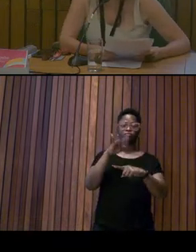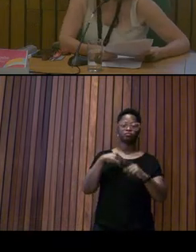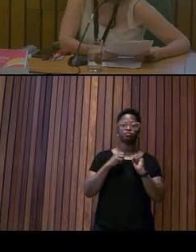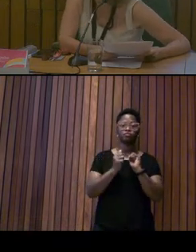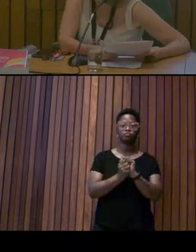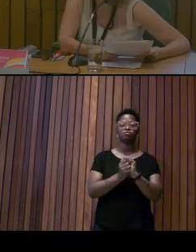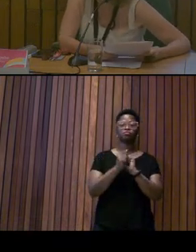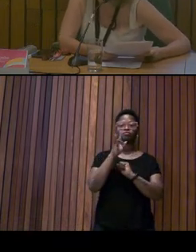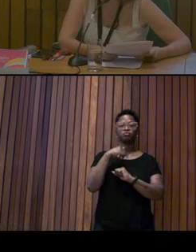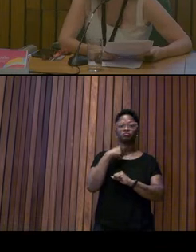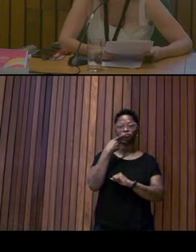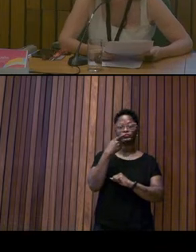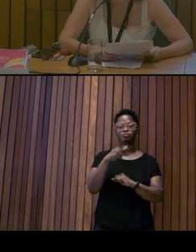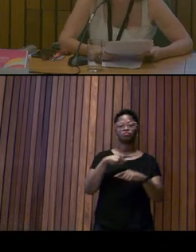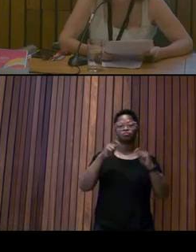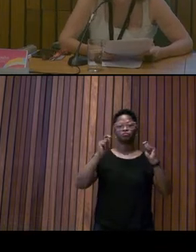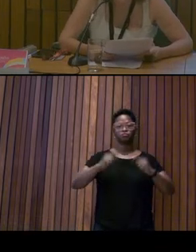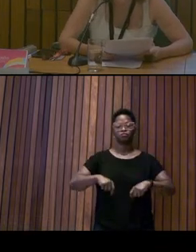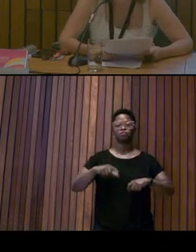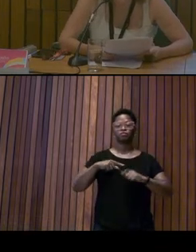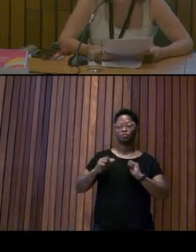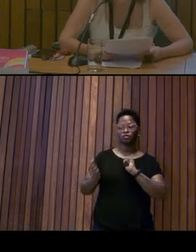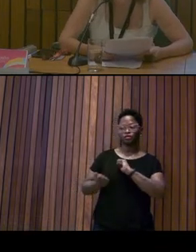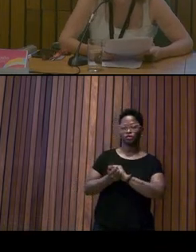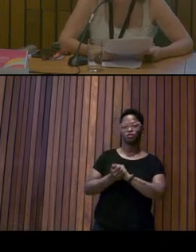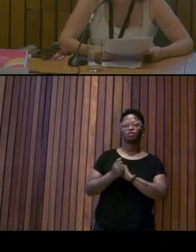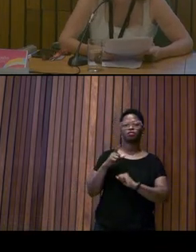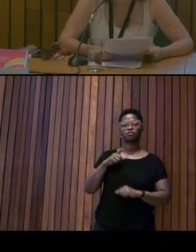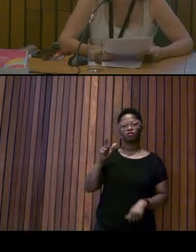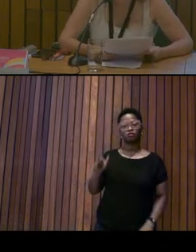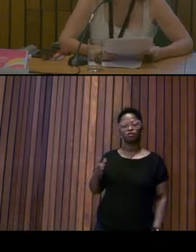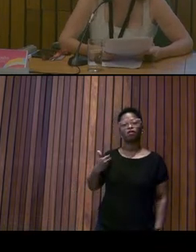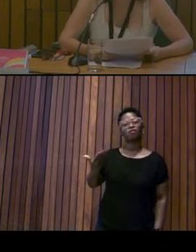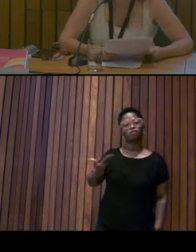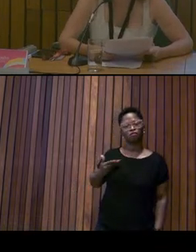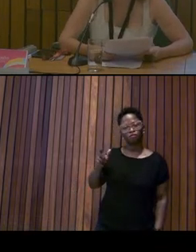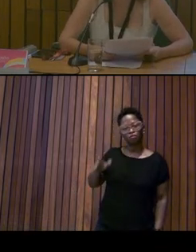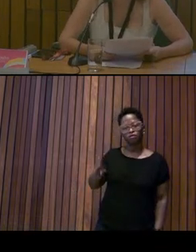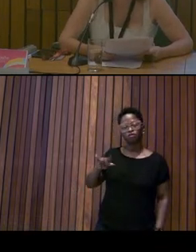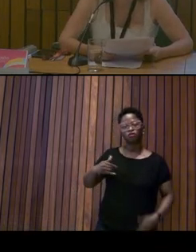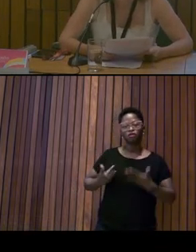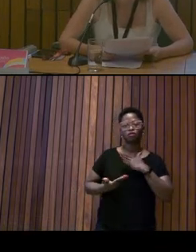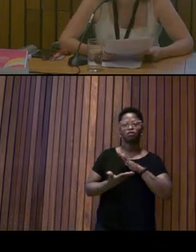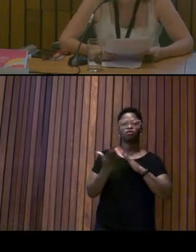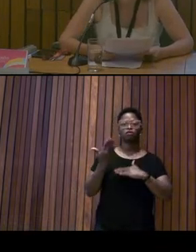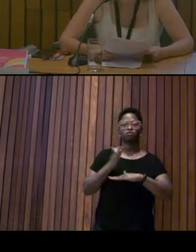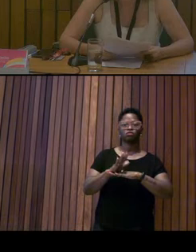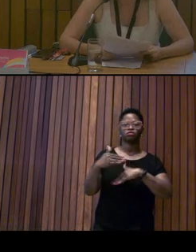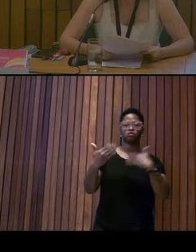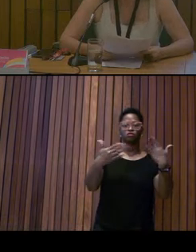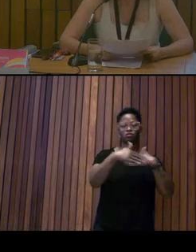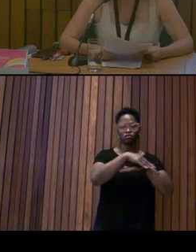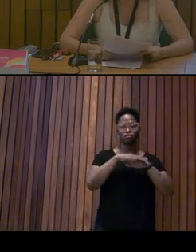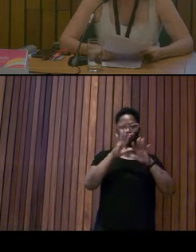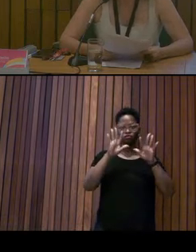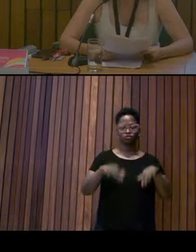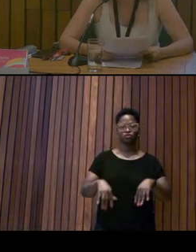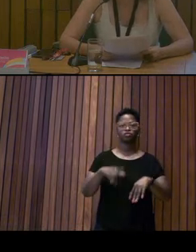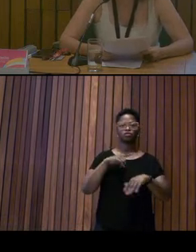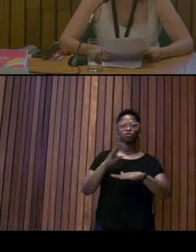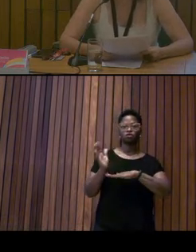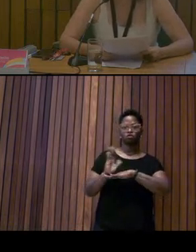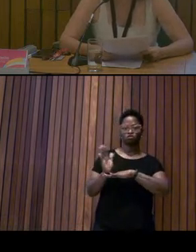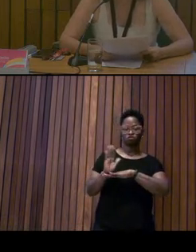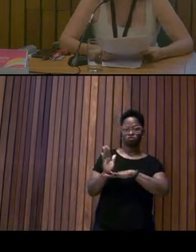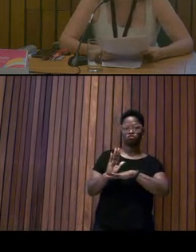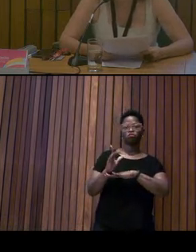com Everton, nosso colega aqui que me acompanha na mesa também, vai conduzir aí o debate final, né? Esse filme do Bandeira,